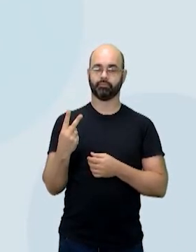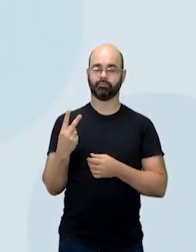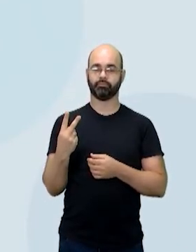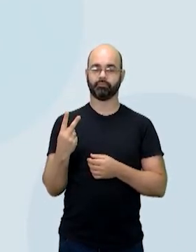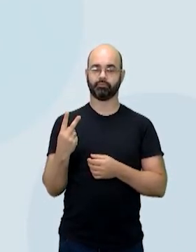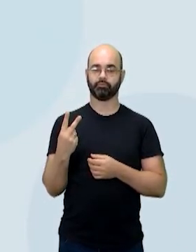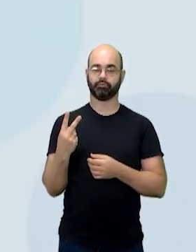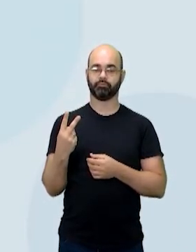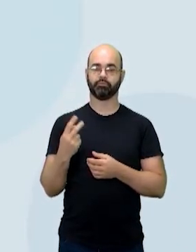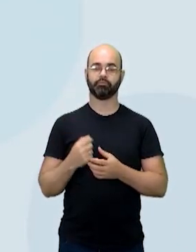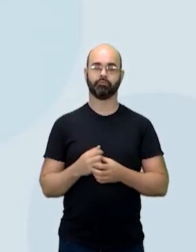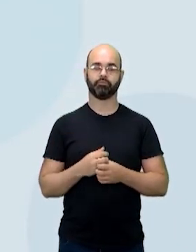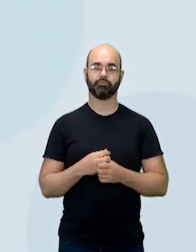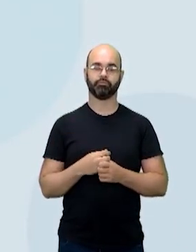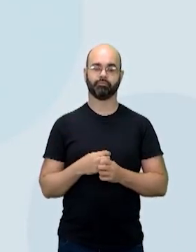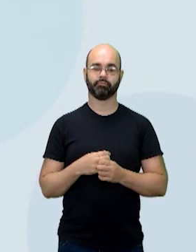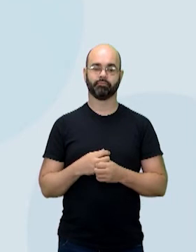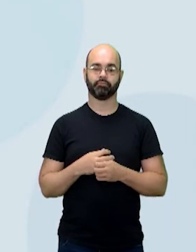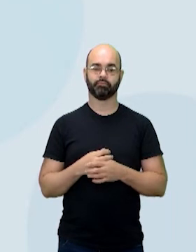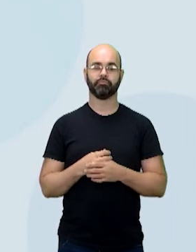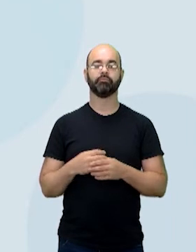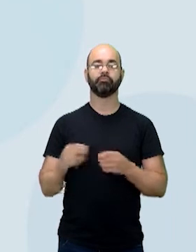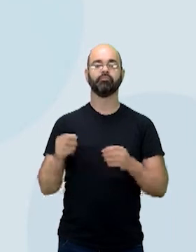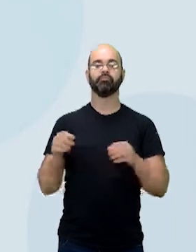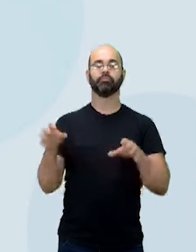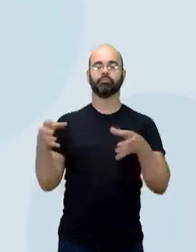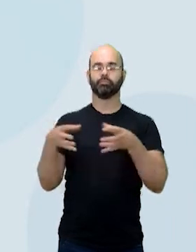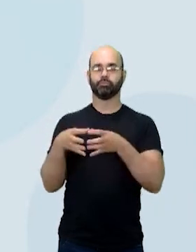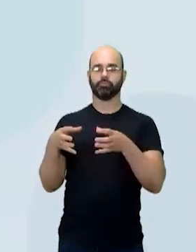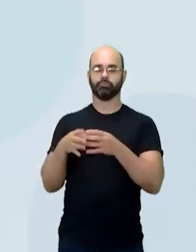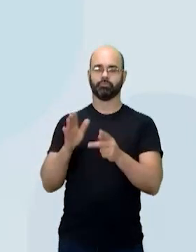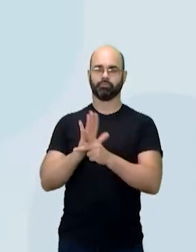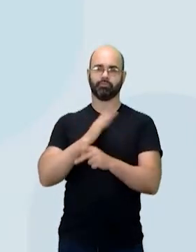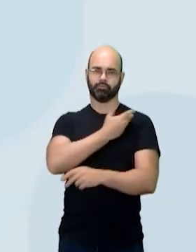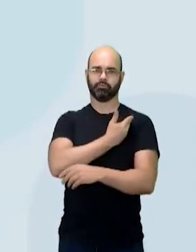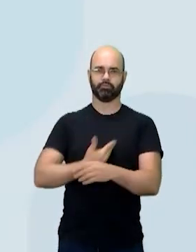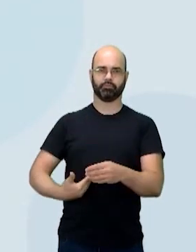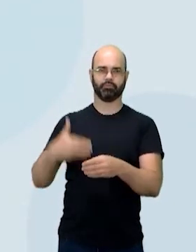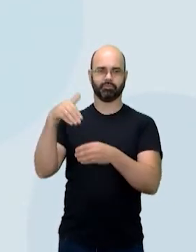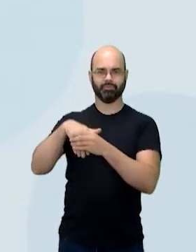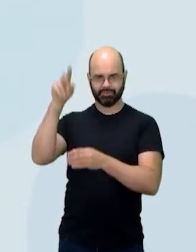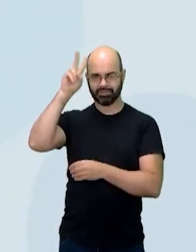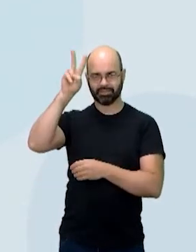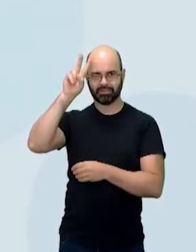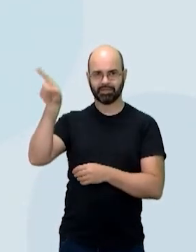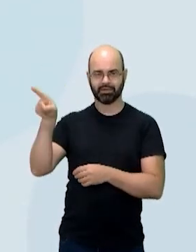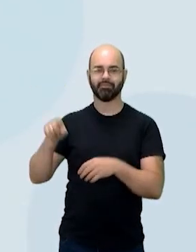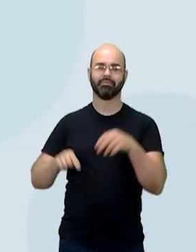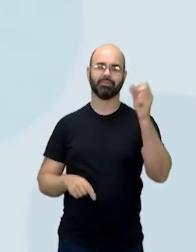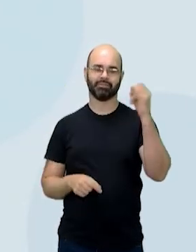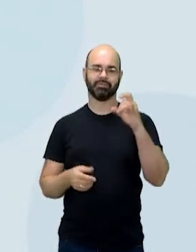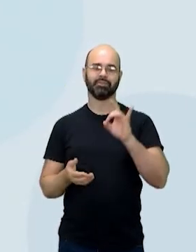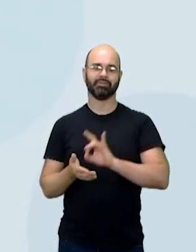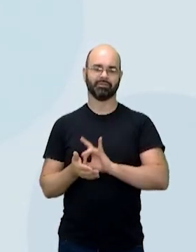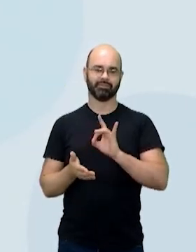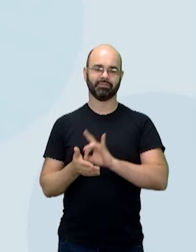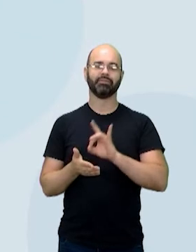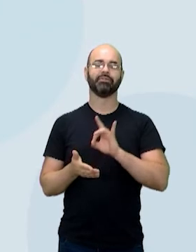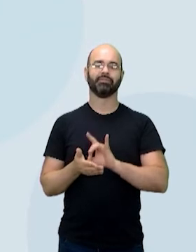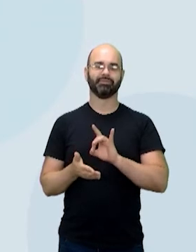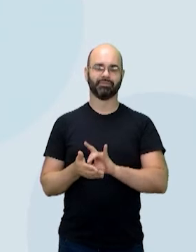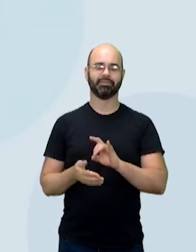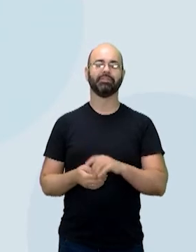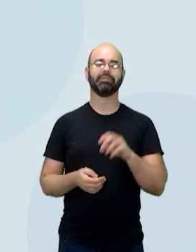1982, nós temos eleições diretas para governadores. Você lembra disso, Russão? Opa, como lembro. Você lembra mesmo? Lembro.